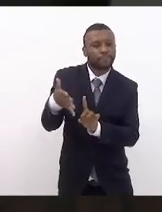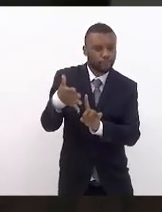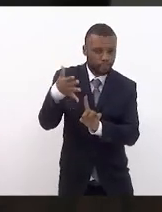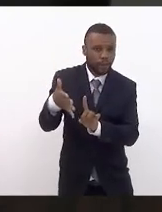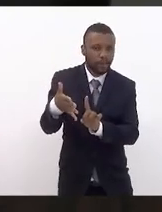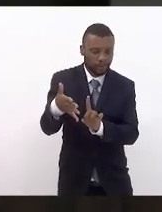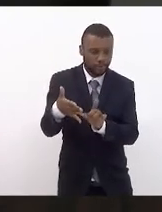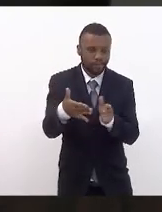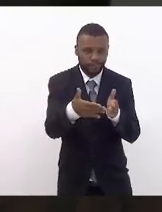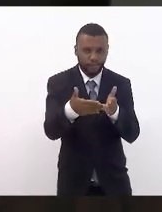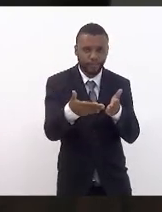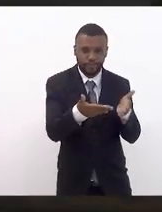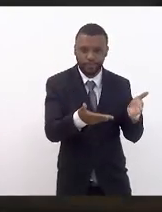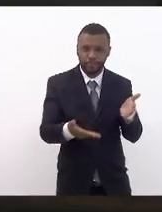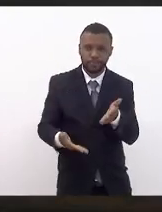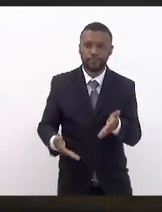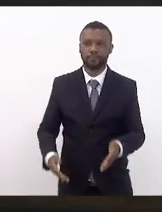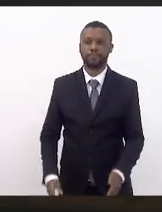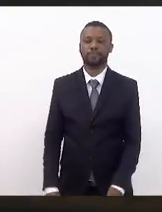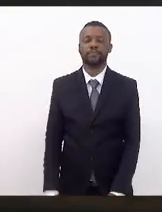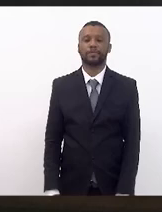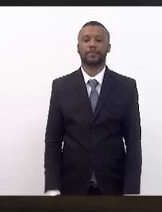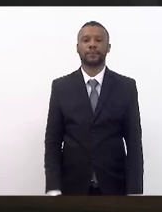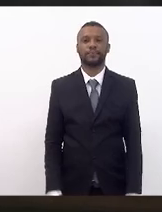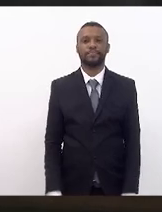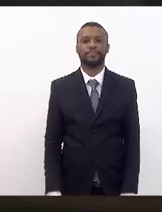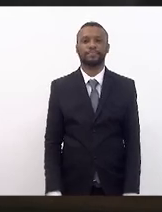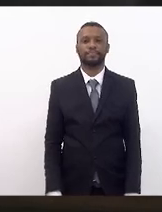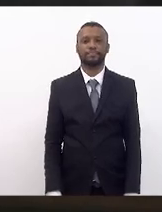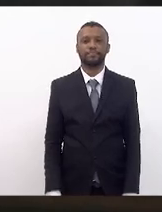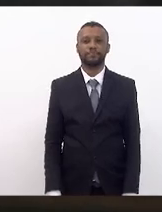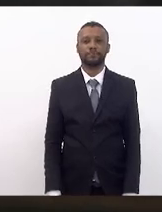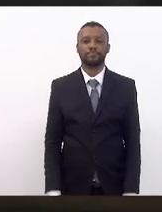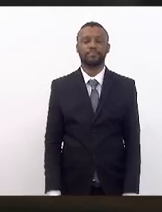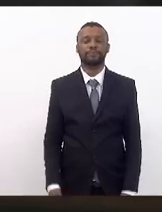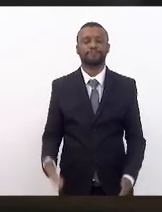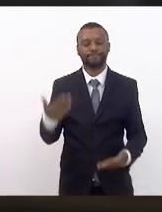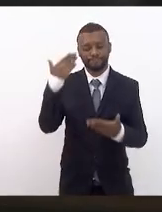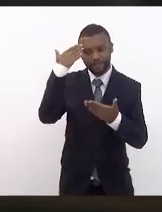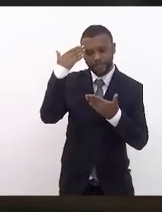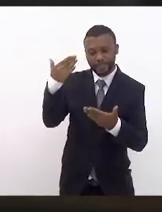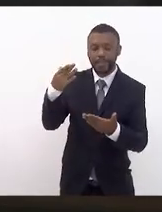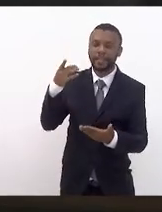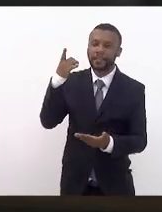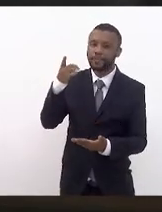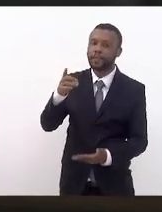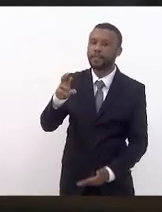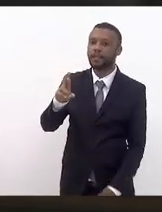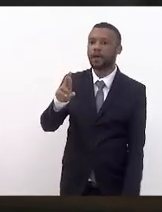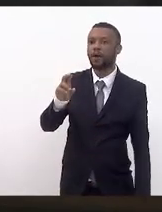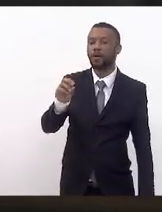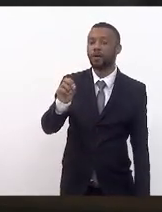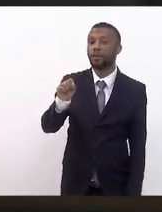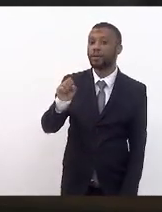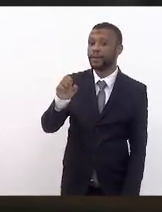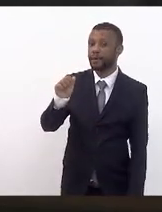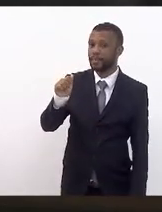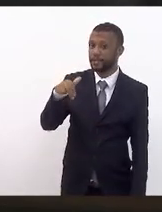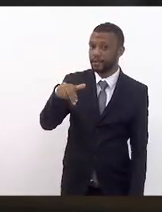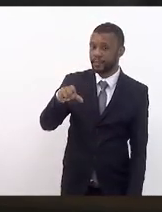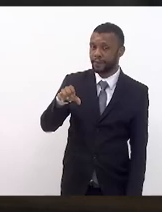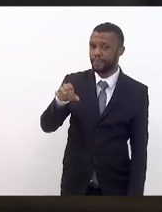favor. Excelentíssima deputada Rosane Félix, promotora desta